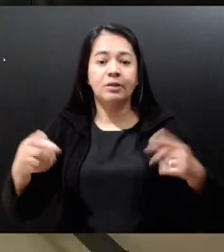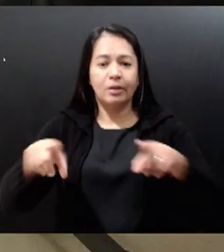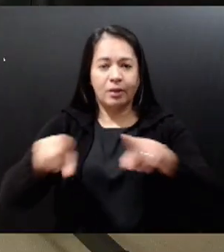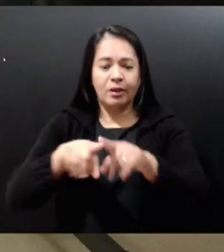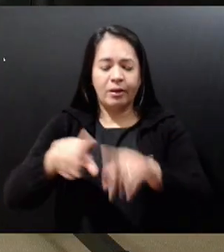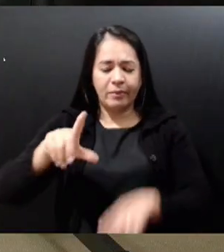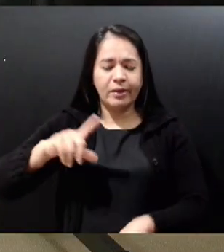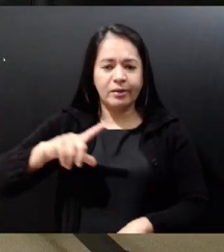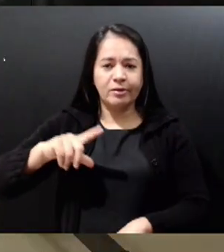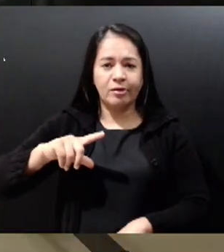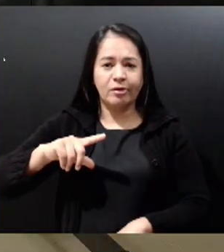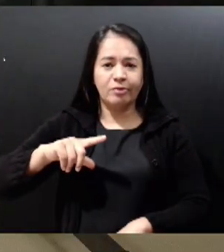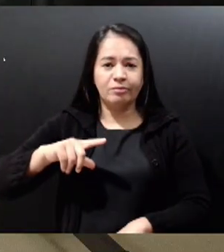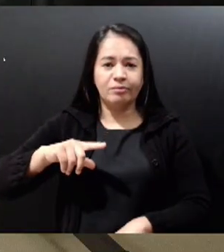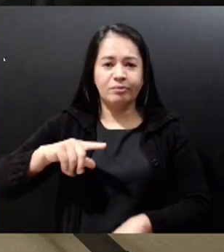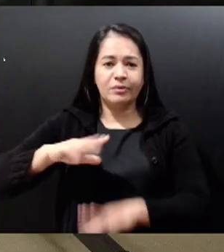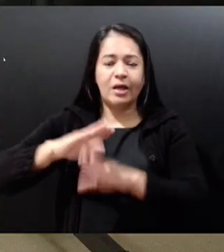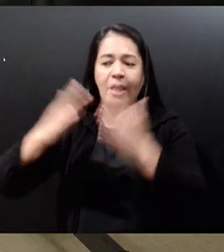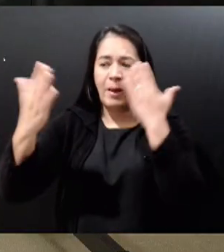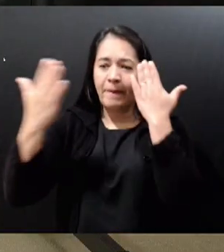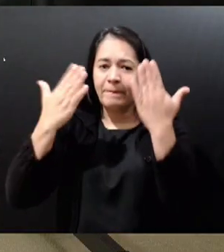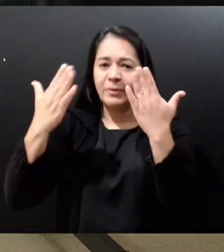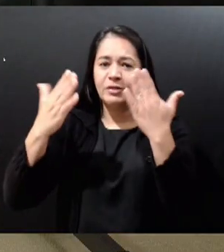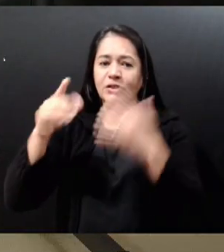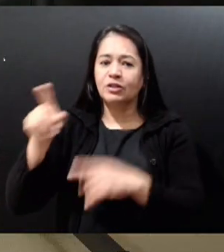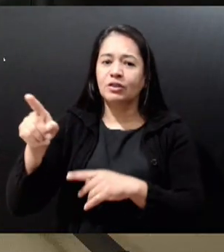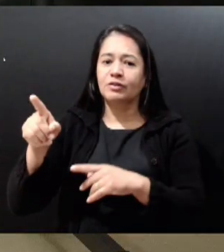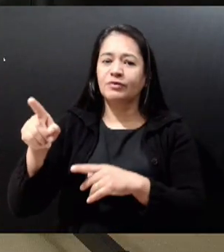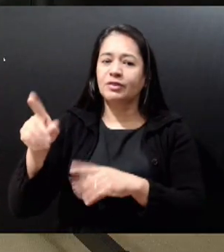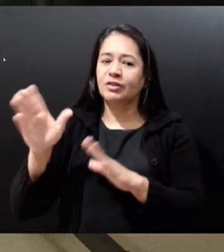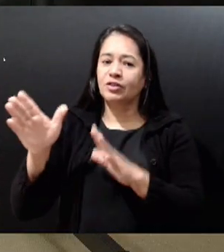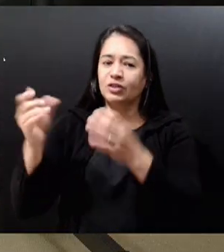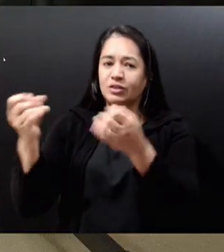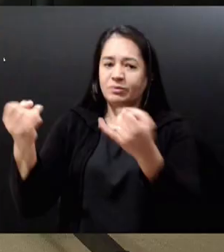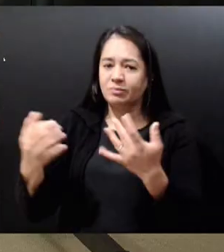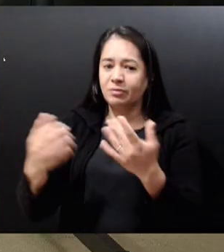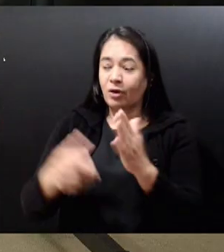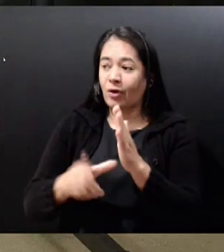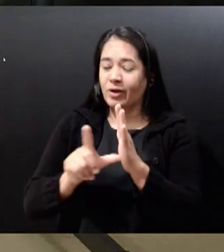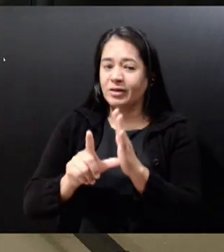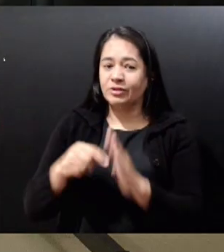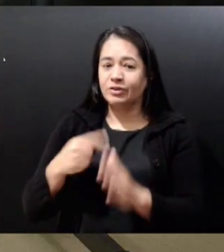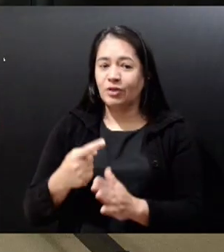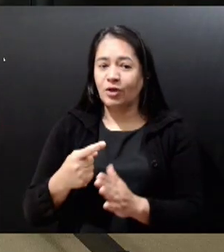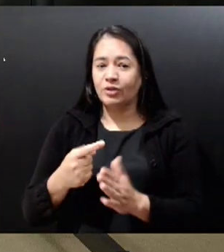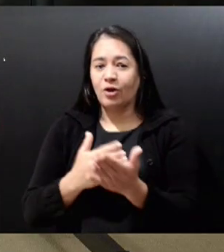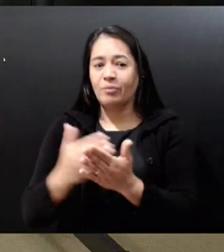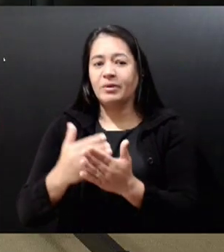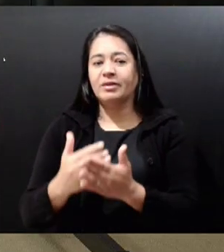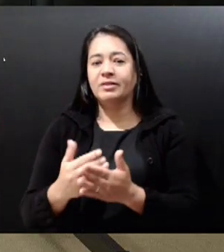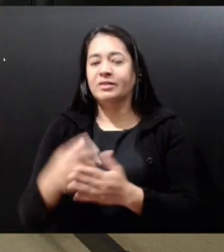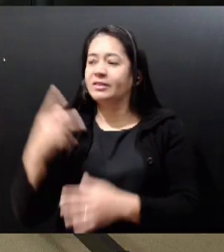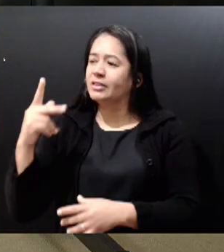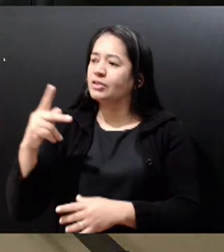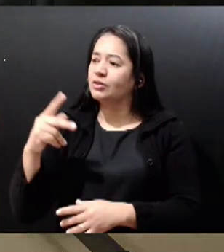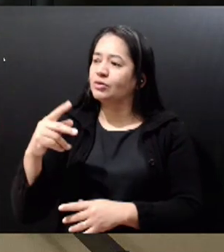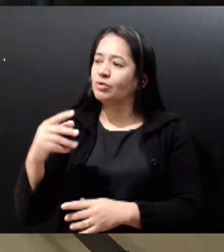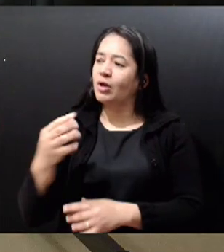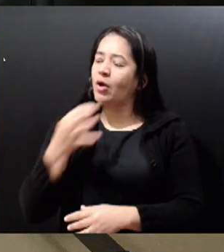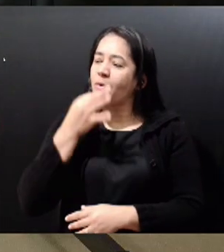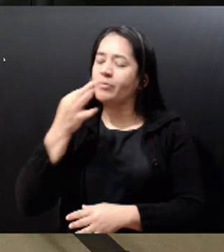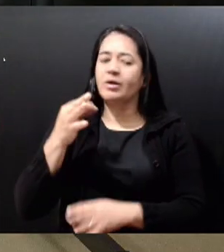questão psicológica que o senhor havia me dito antes, né, de nós entrarmos no ar, da sua visão referente